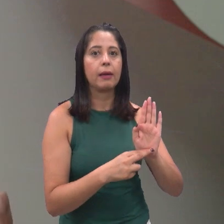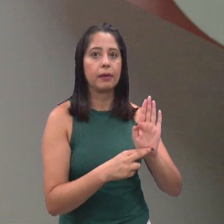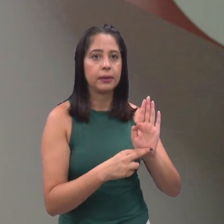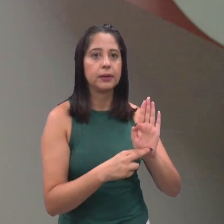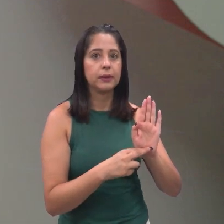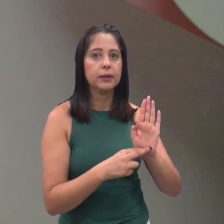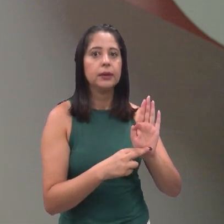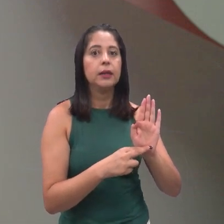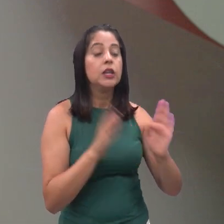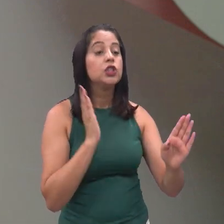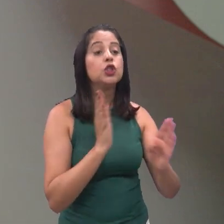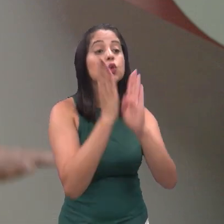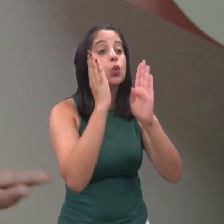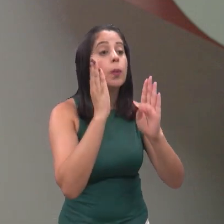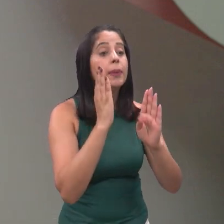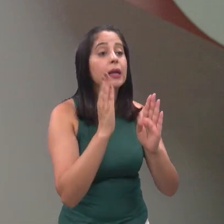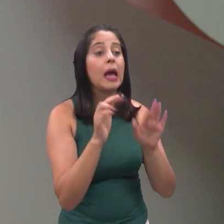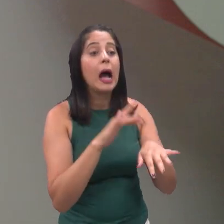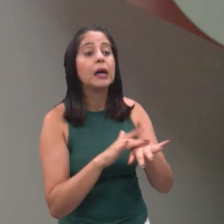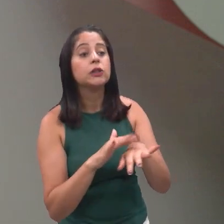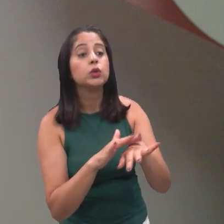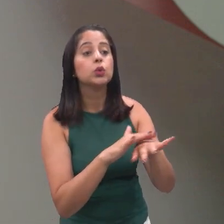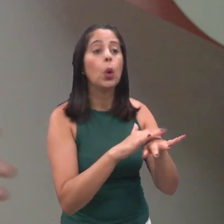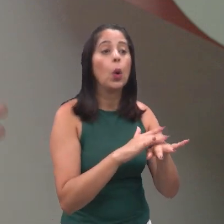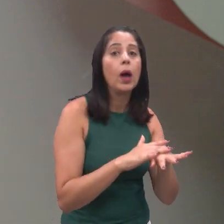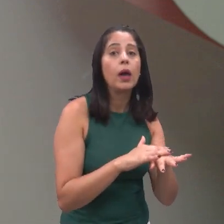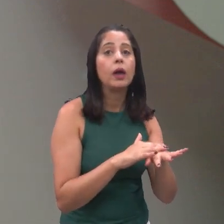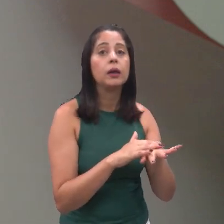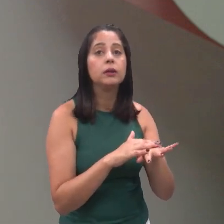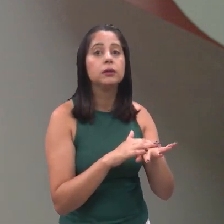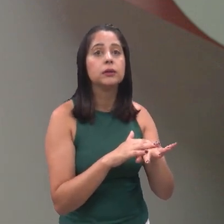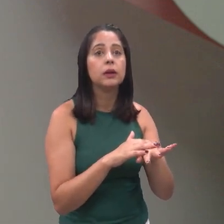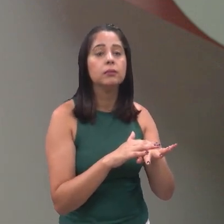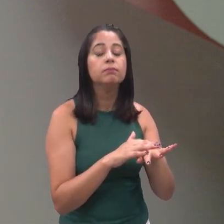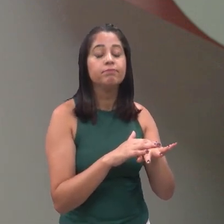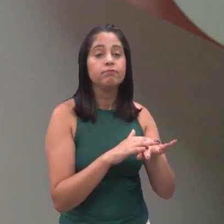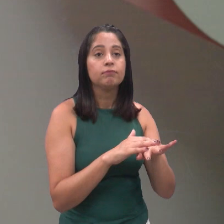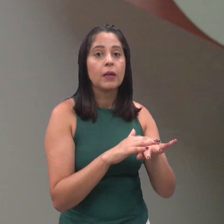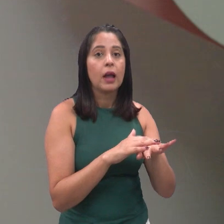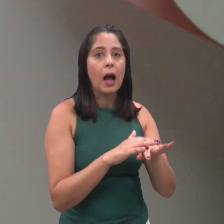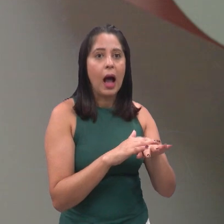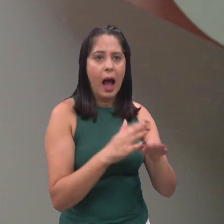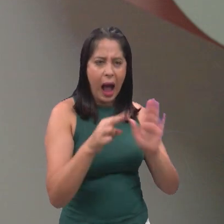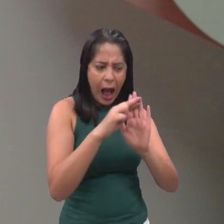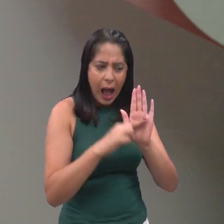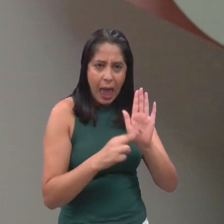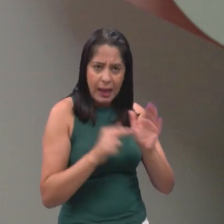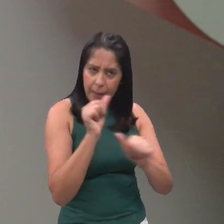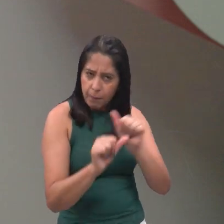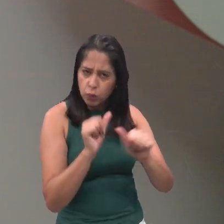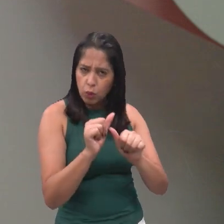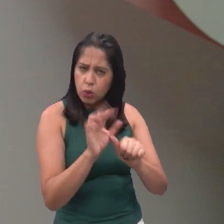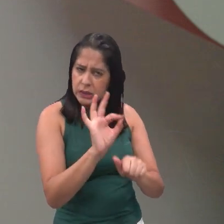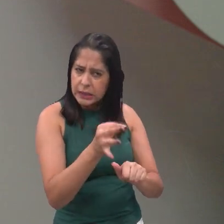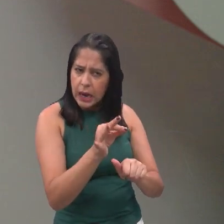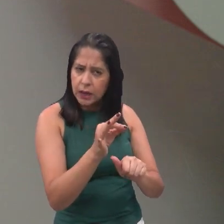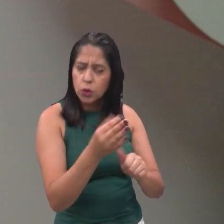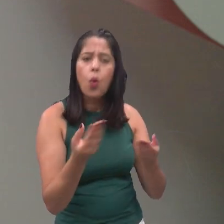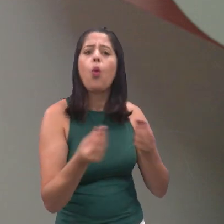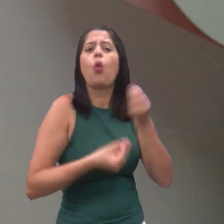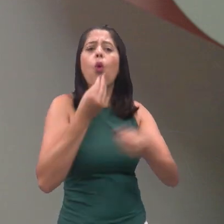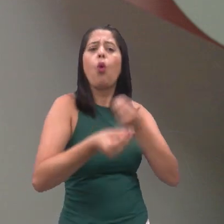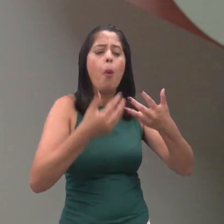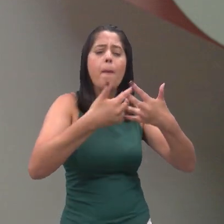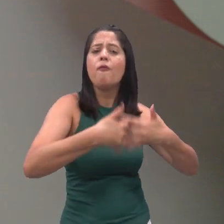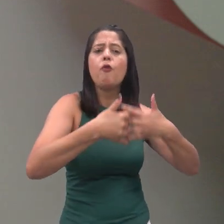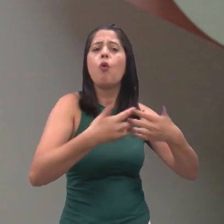com Covid, quais são as medidas, os cuidados. Esse protocolo agora, ele mudou um pouco. Como que funciona hoje em dia, quando